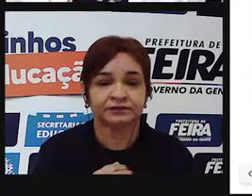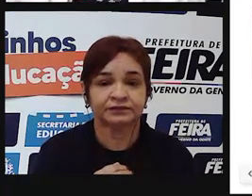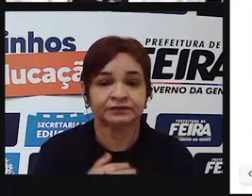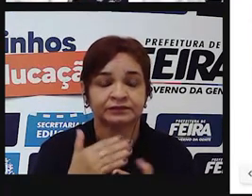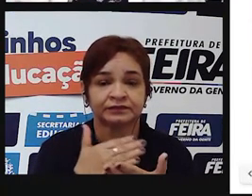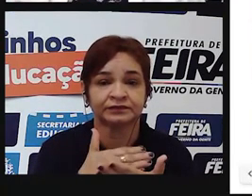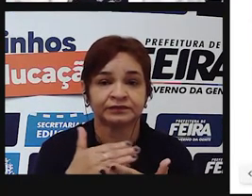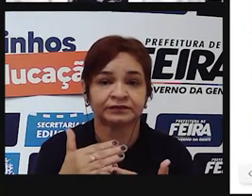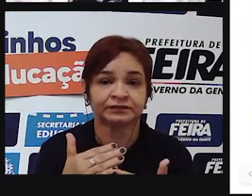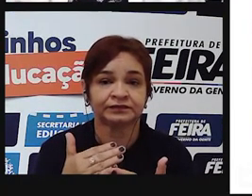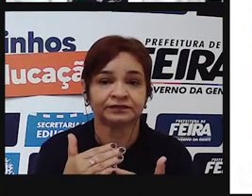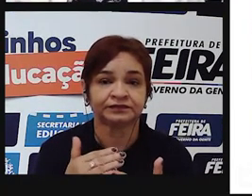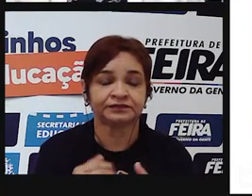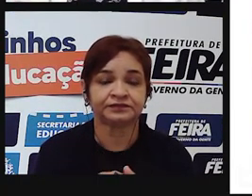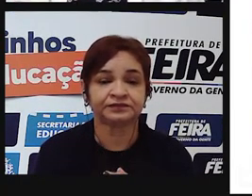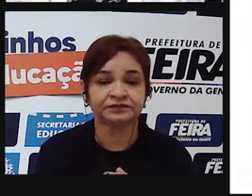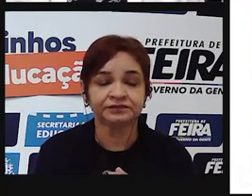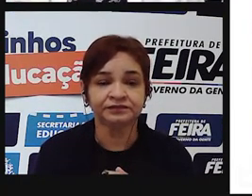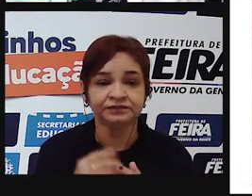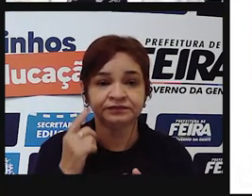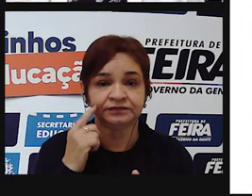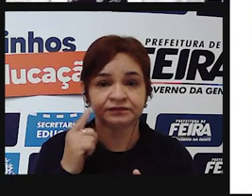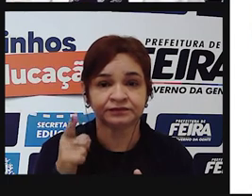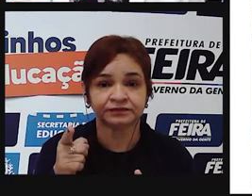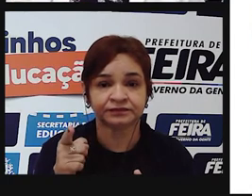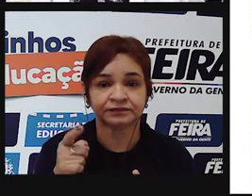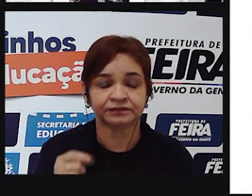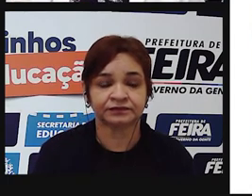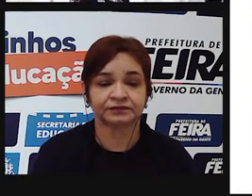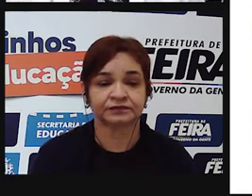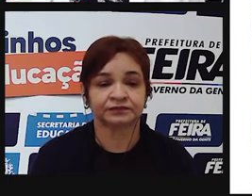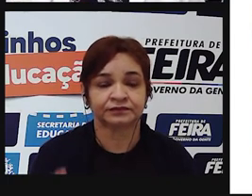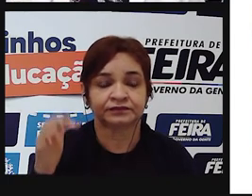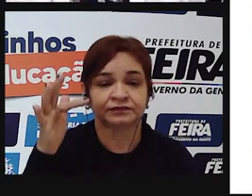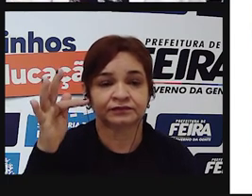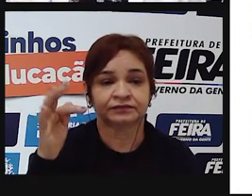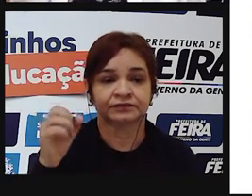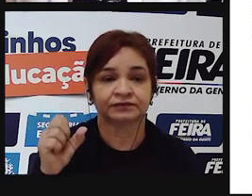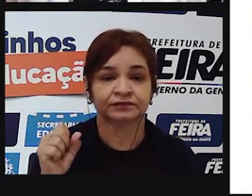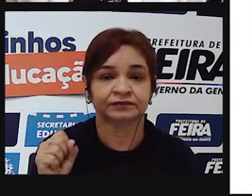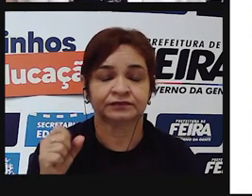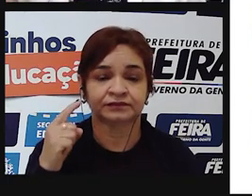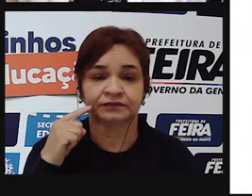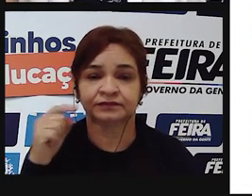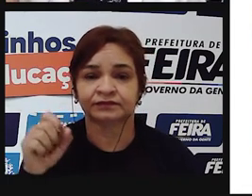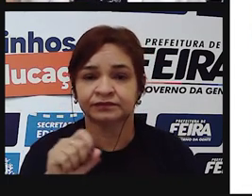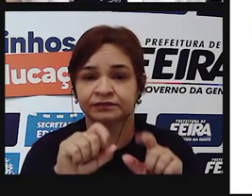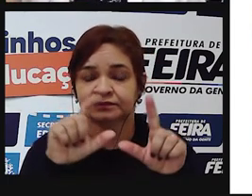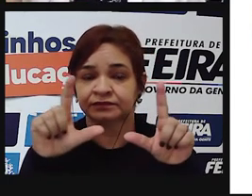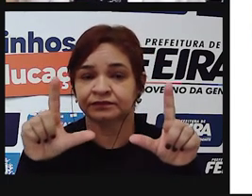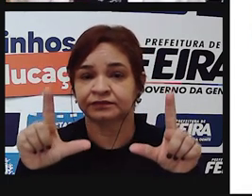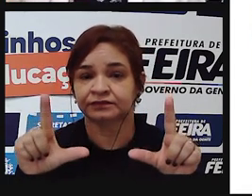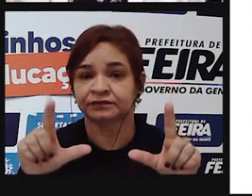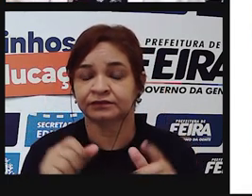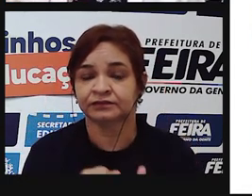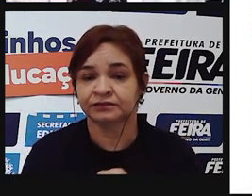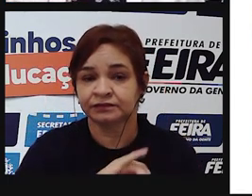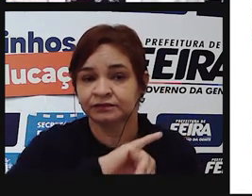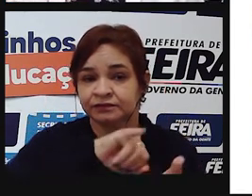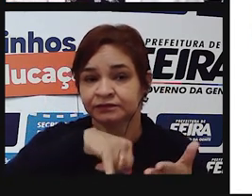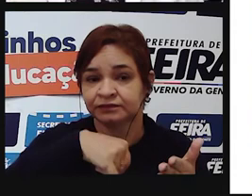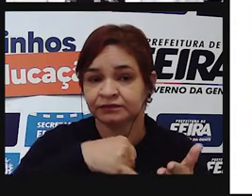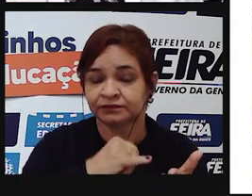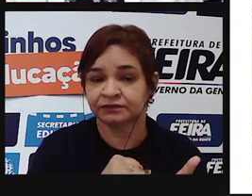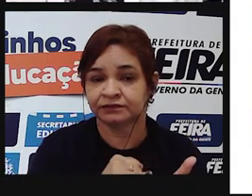Ainda continuando e trazendo para vocês um pouco de Feira de Santana, essa fotografia foi publicada no Jornal